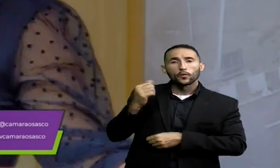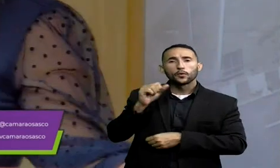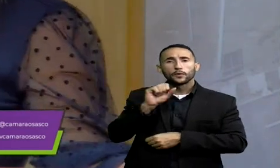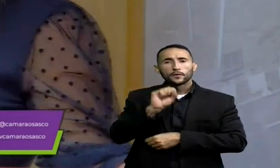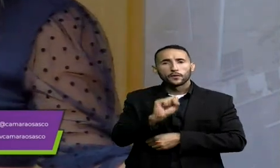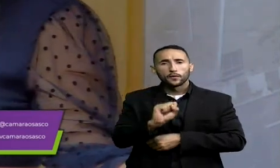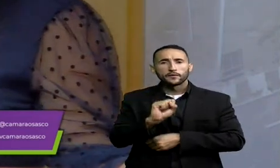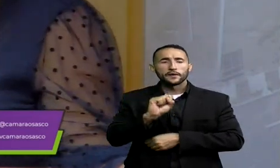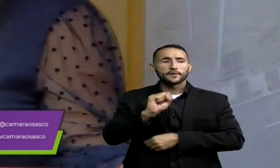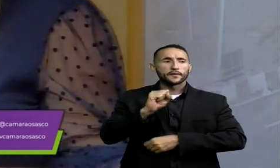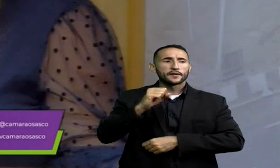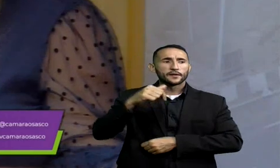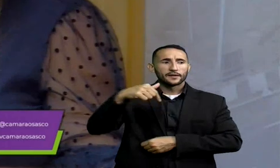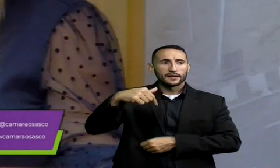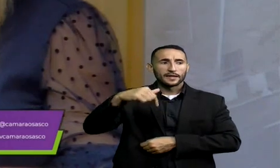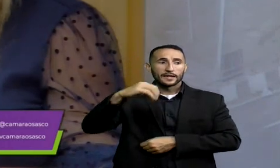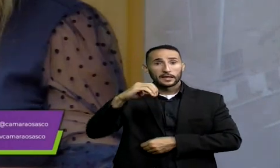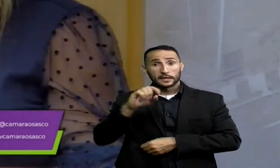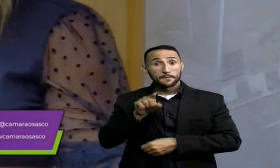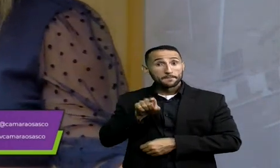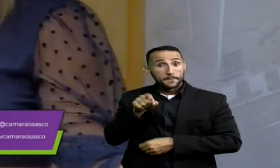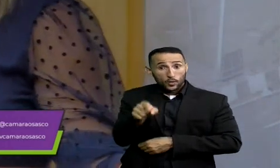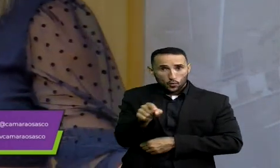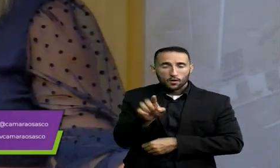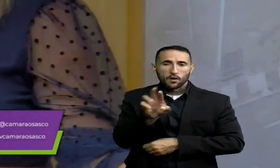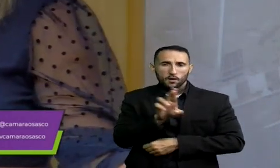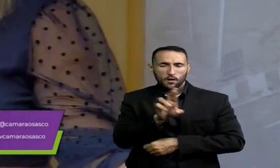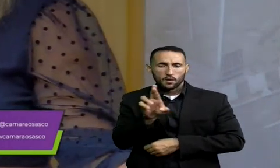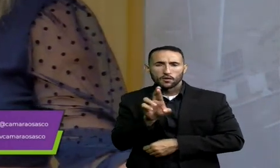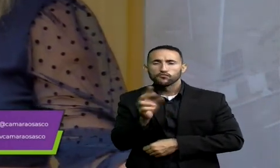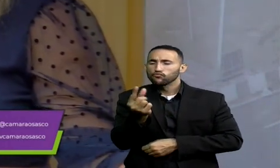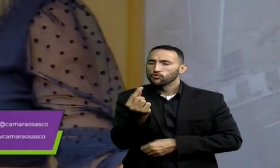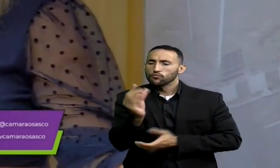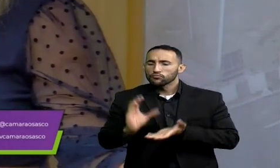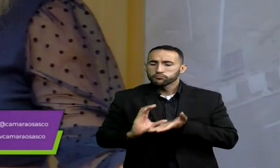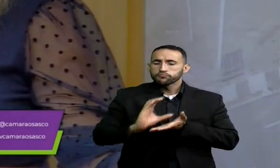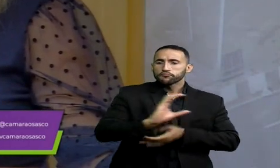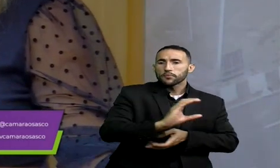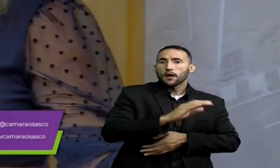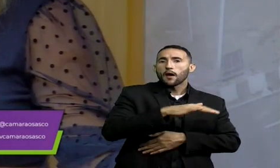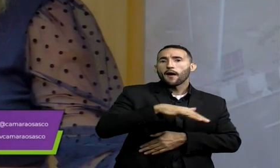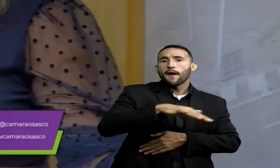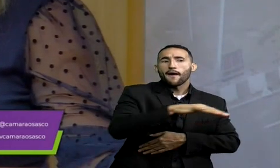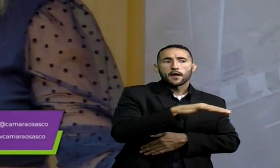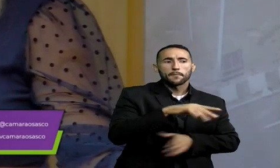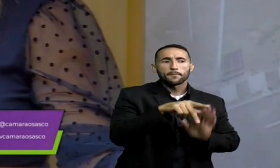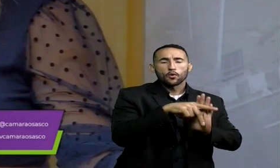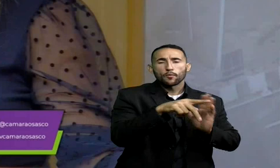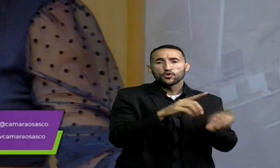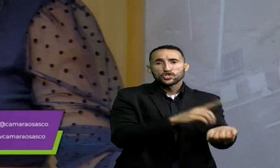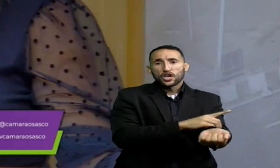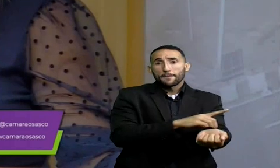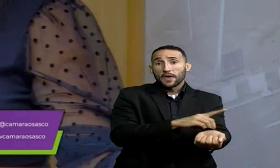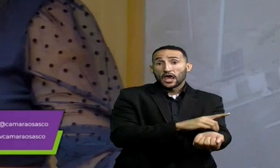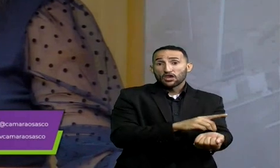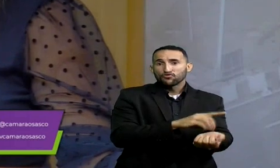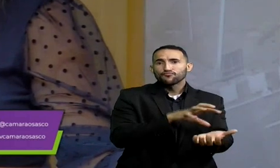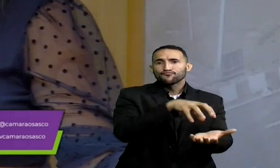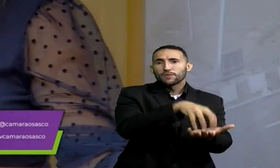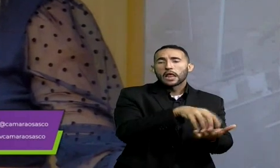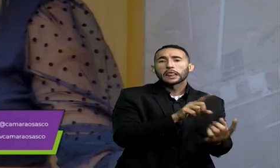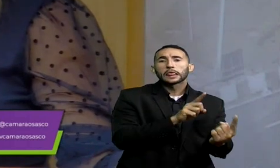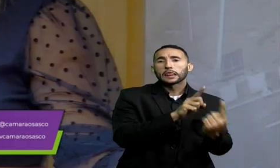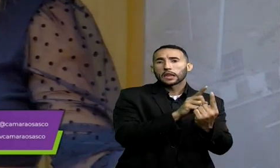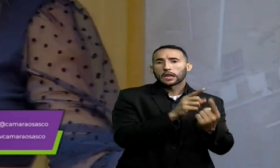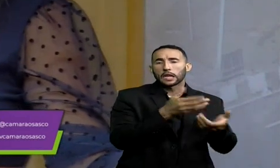emenda do do Município pro centro em referência em diabetes nós mandamos para lá 870.000